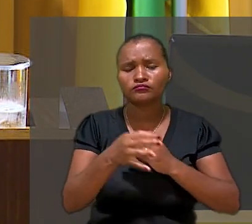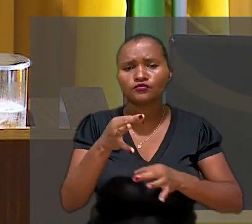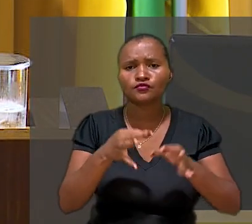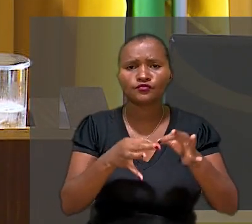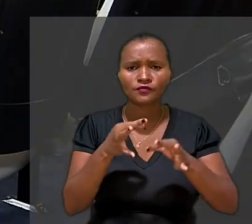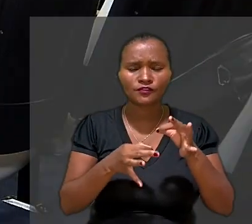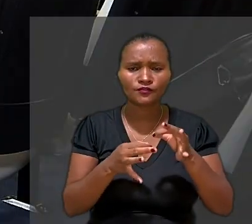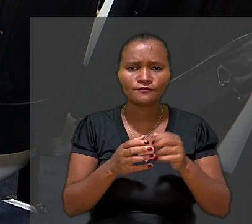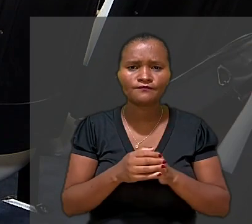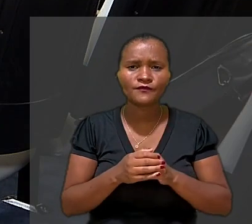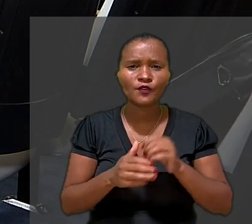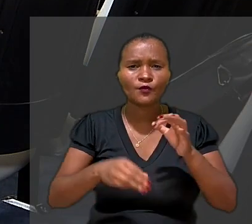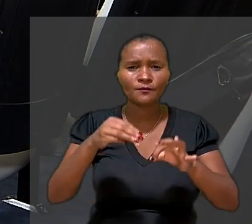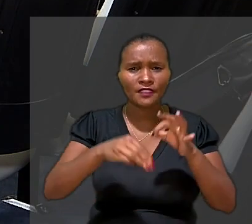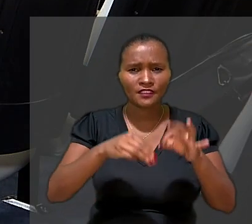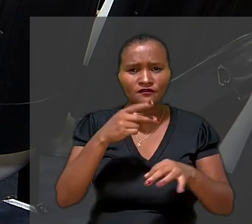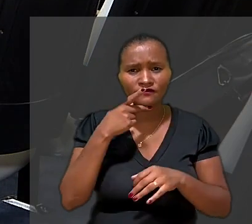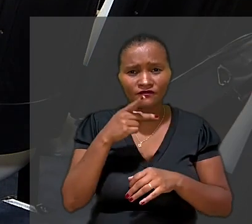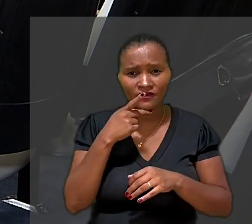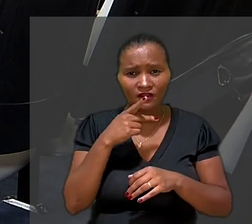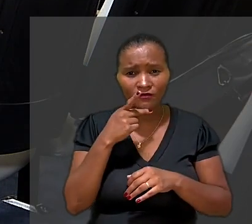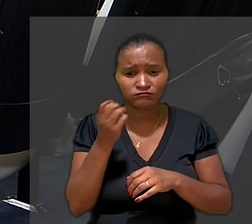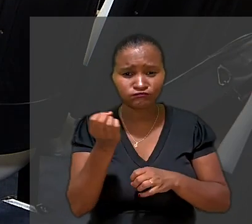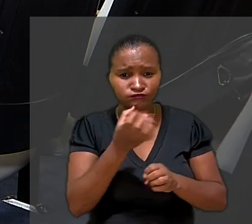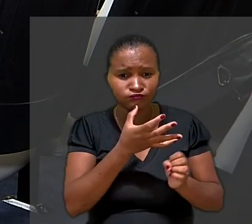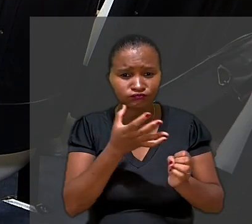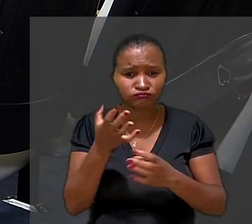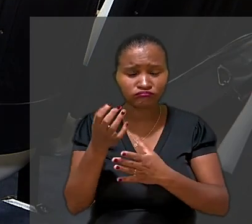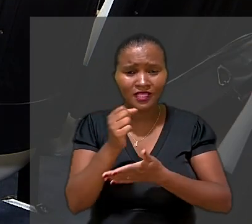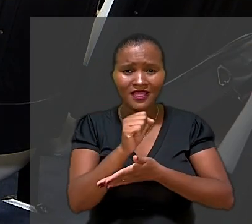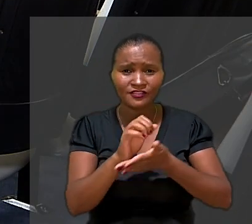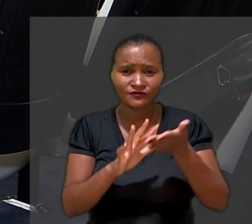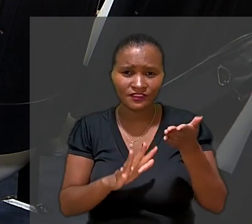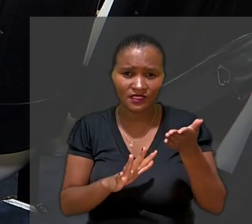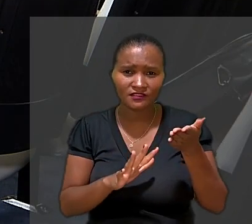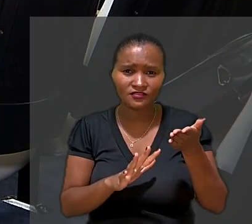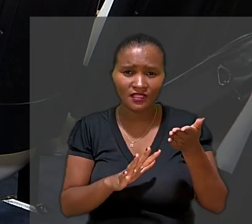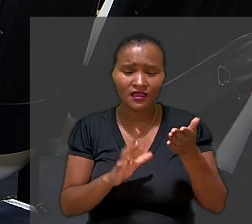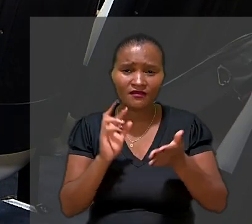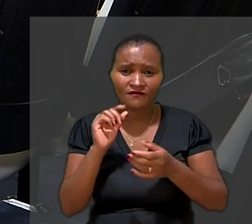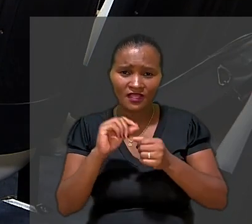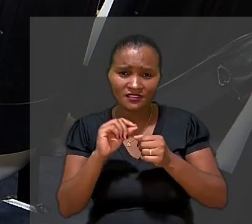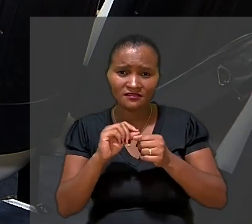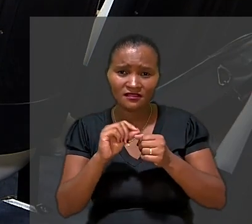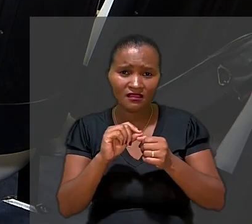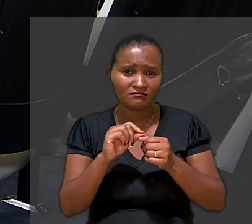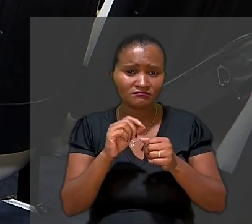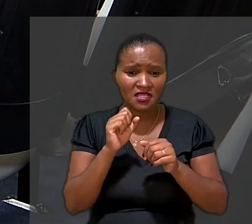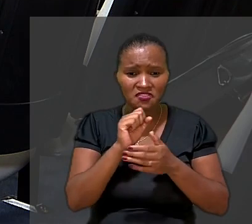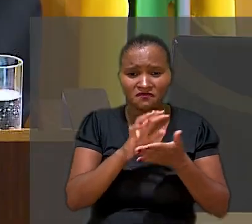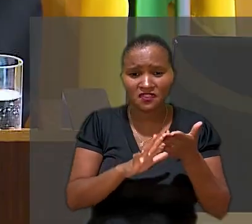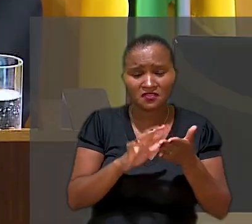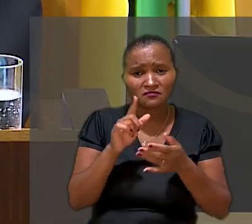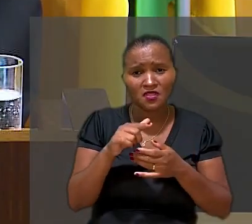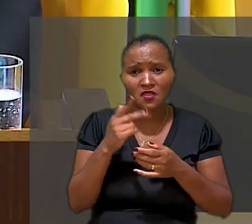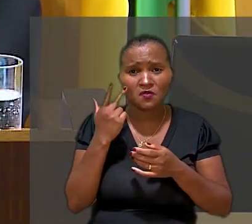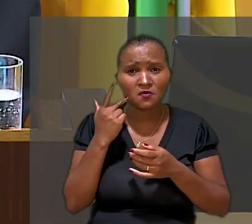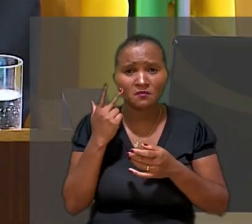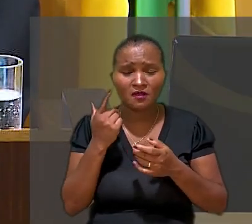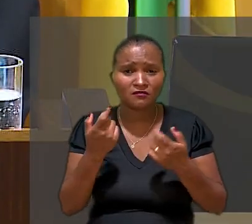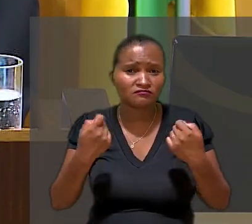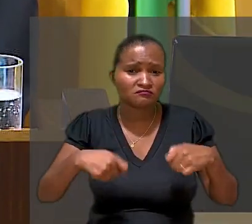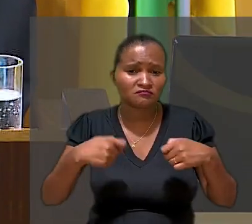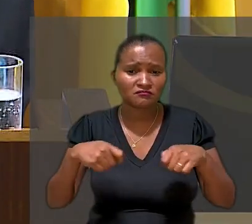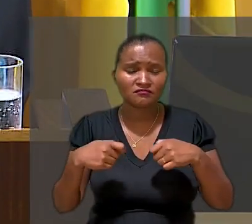enquadramento jurídico. O ministro ressaltou que, com a modernização das atividades, a realização dessas tarefas é fruto